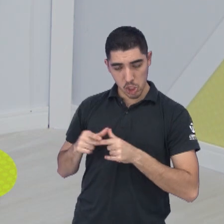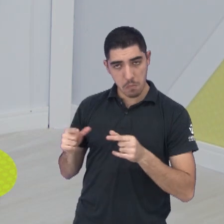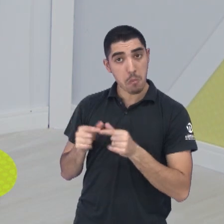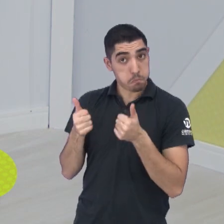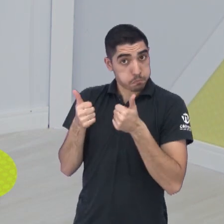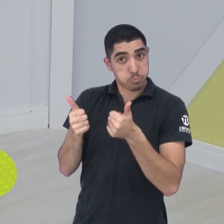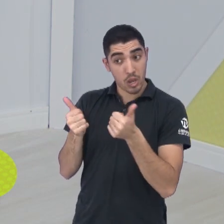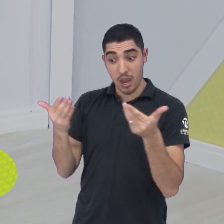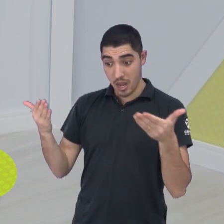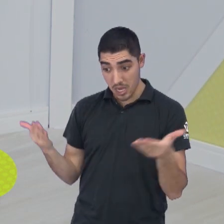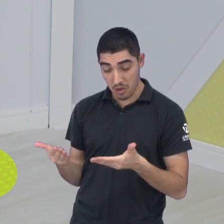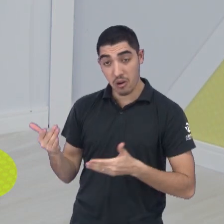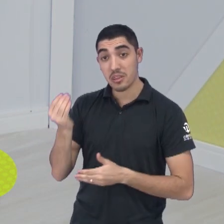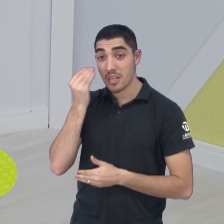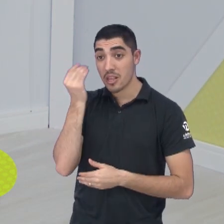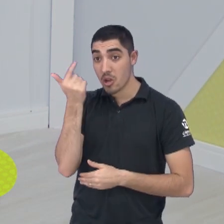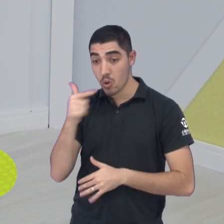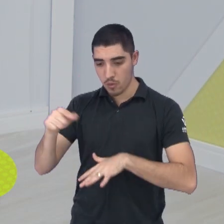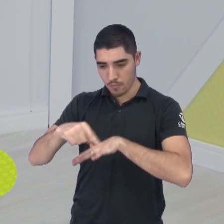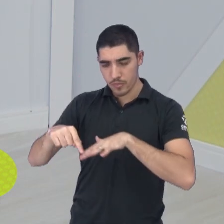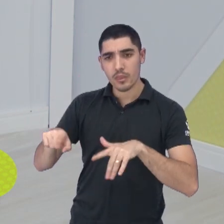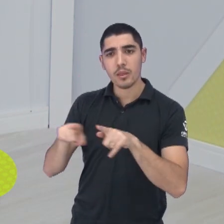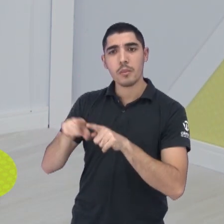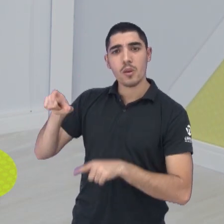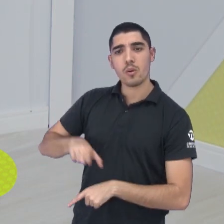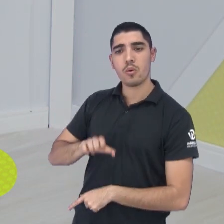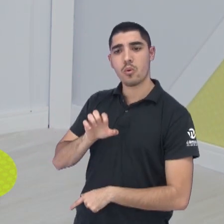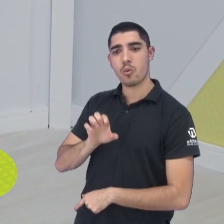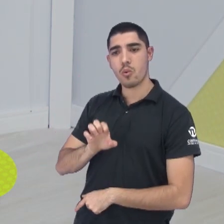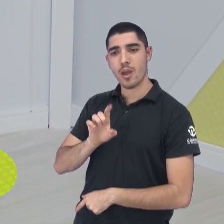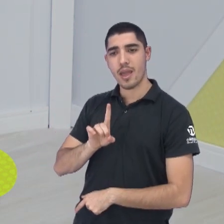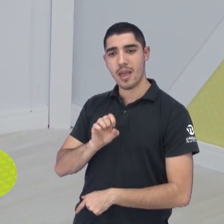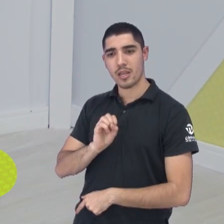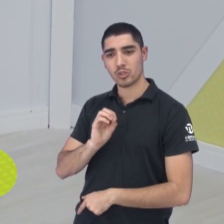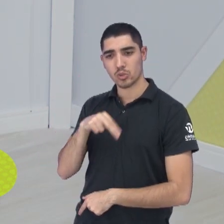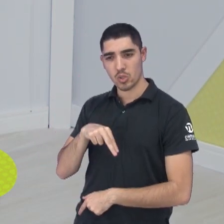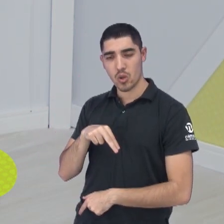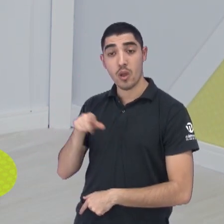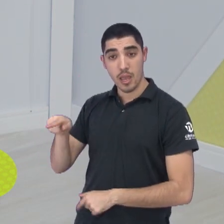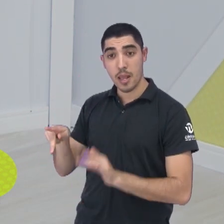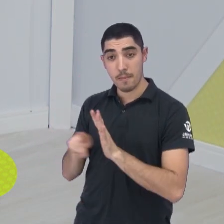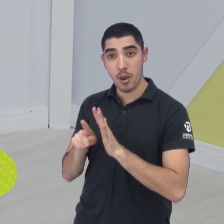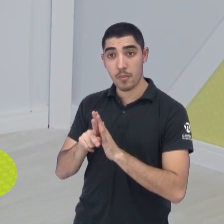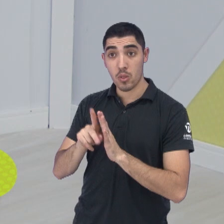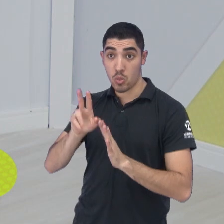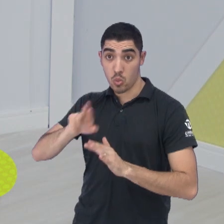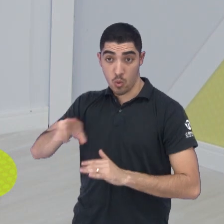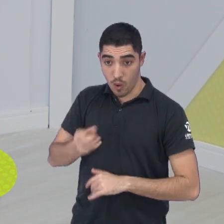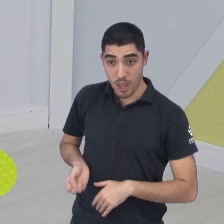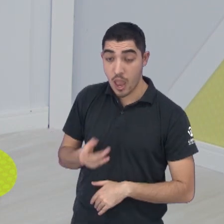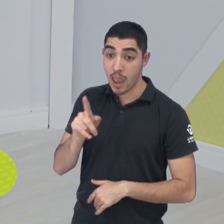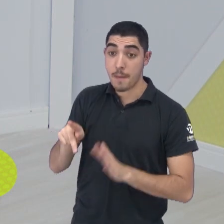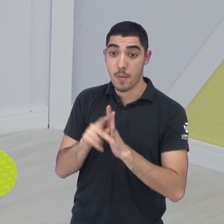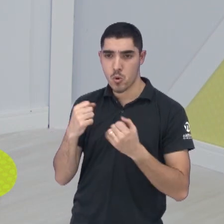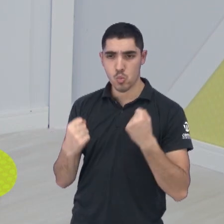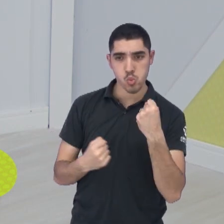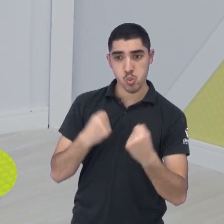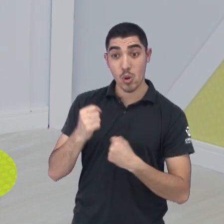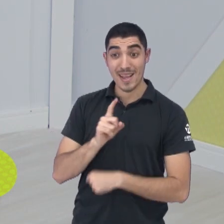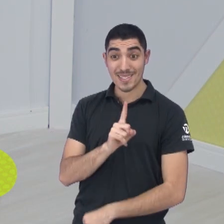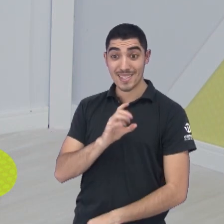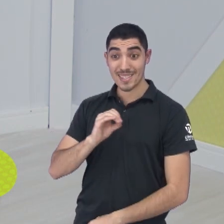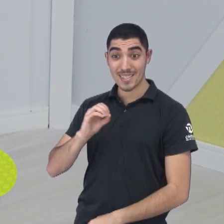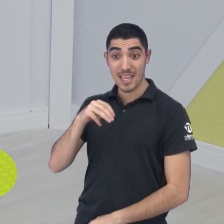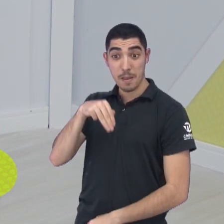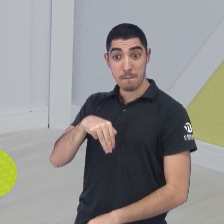agora também em outras modalidades. Tem o Edson Cavalcante também, que não é da bocha, é corredor, está na final dos 100 metros, muito